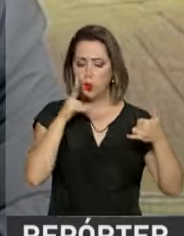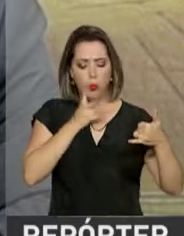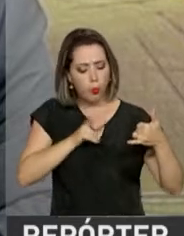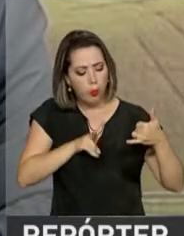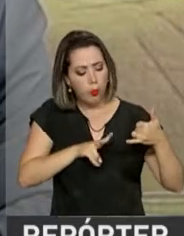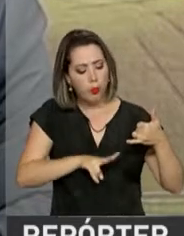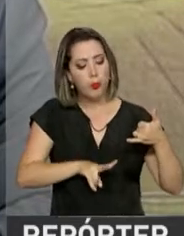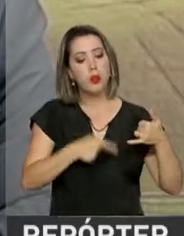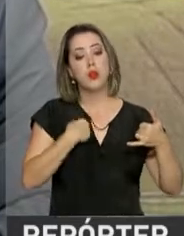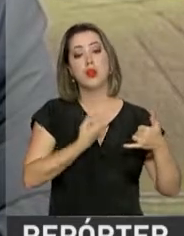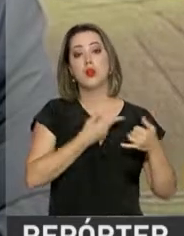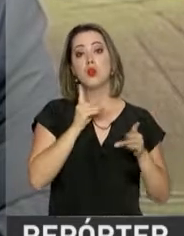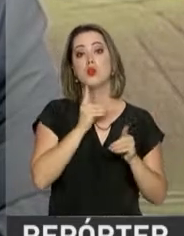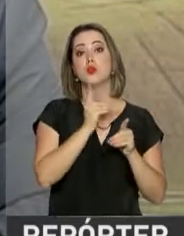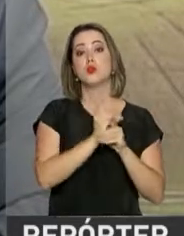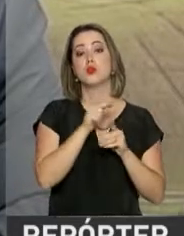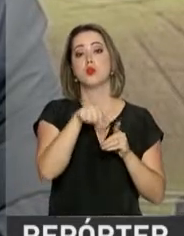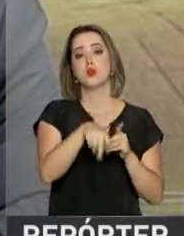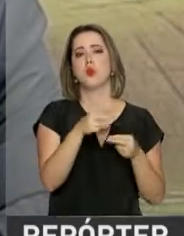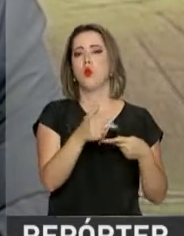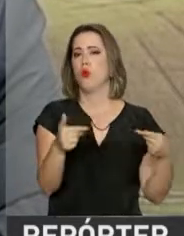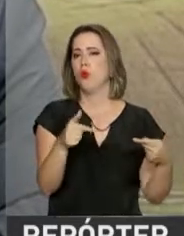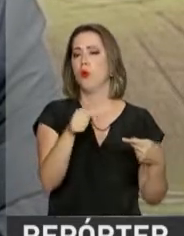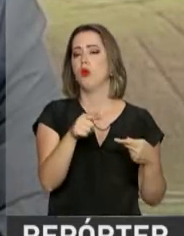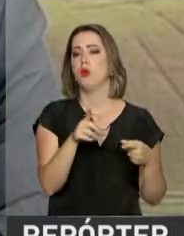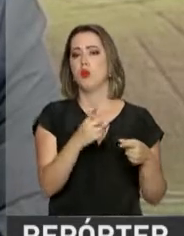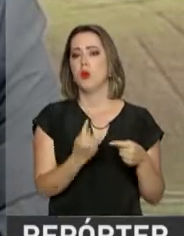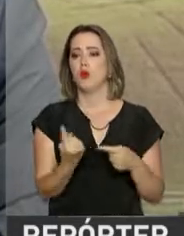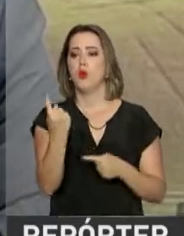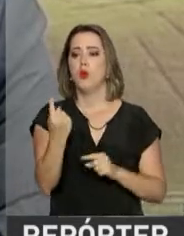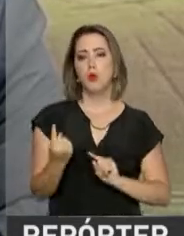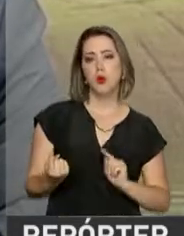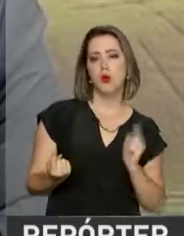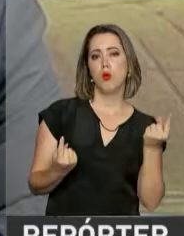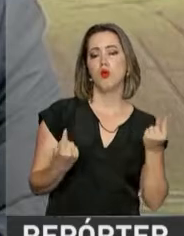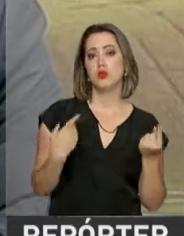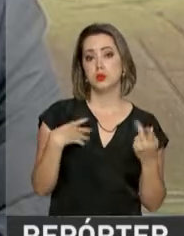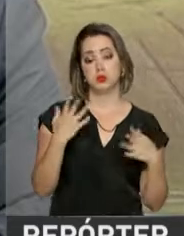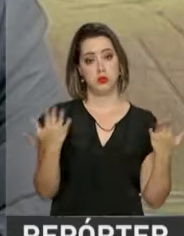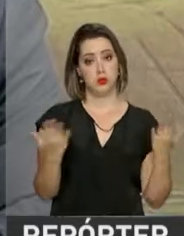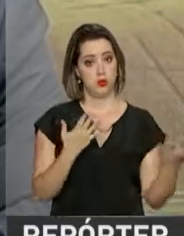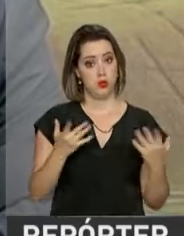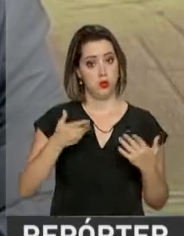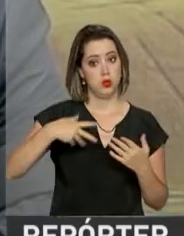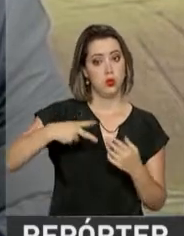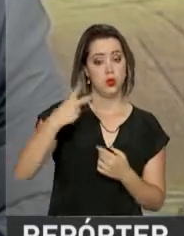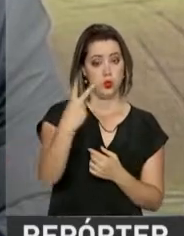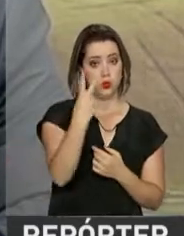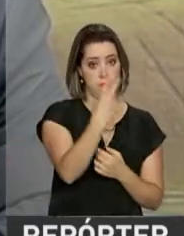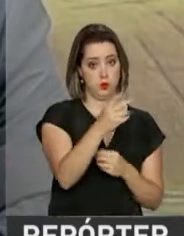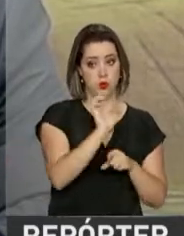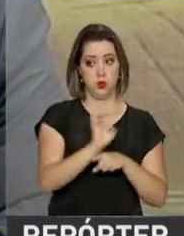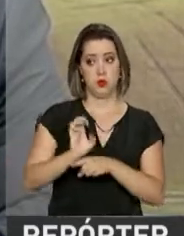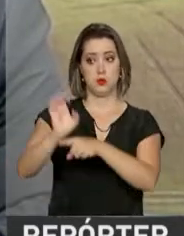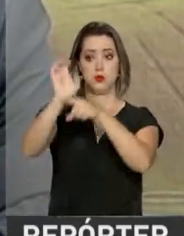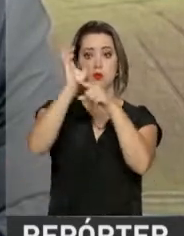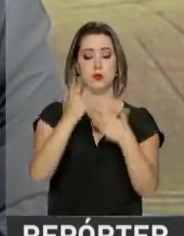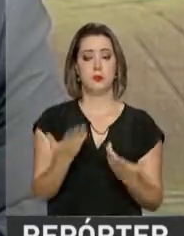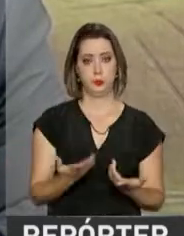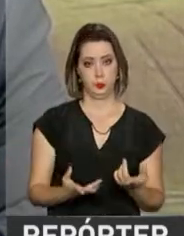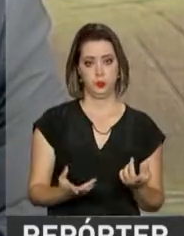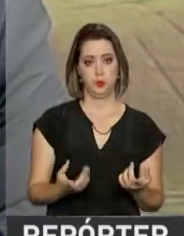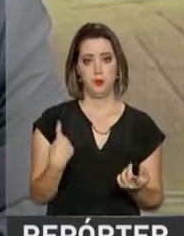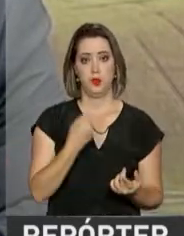nós encontramos mercadoria de ou uma ou de outra planta nos 22 estados da federação. Nós temos